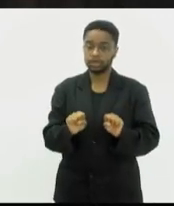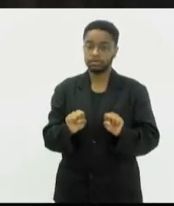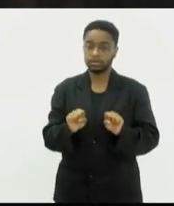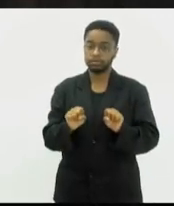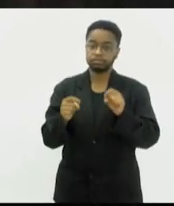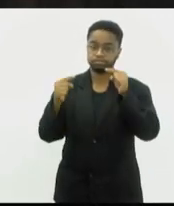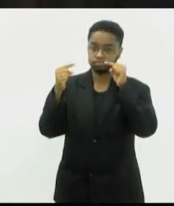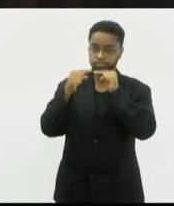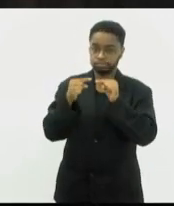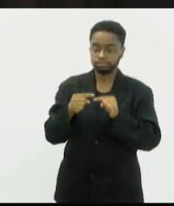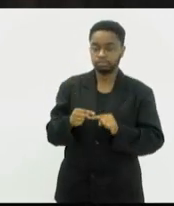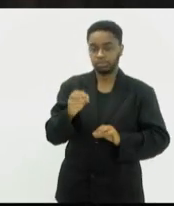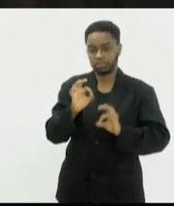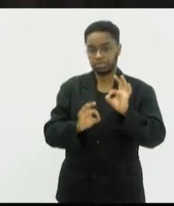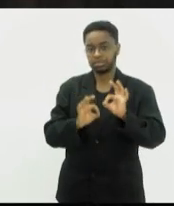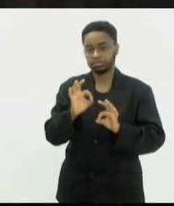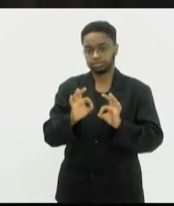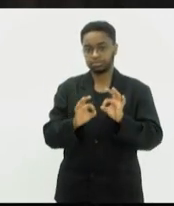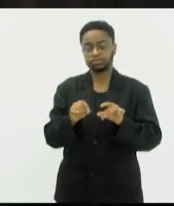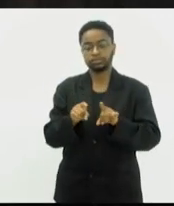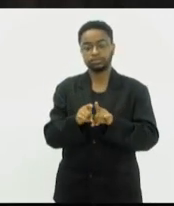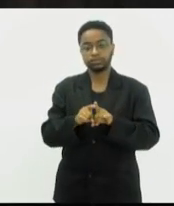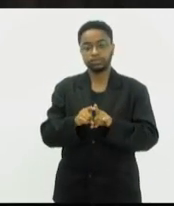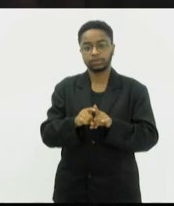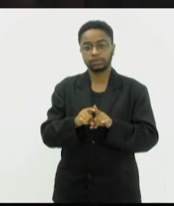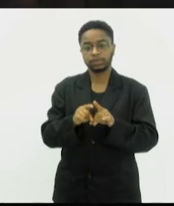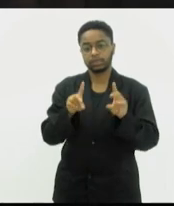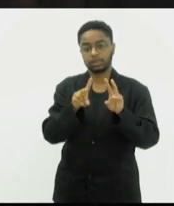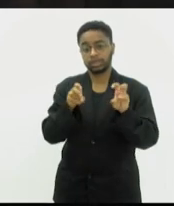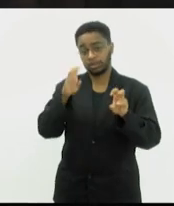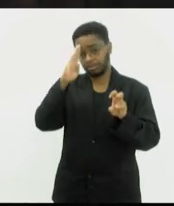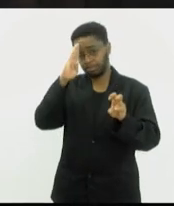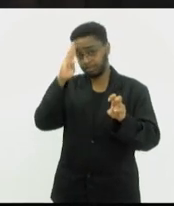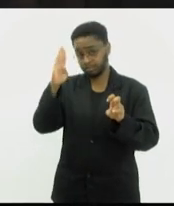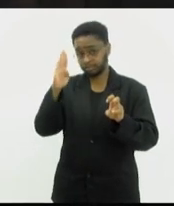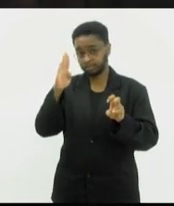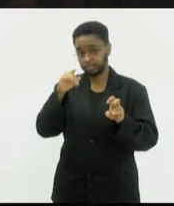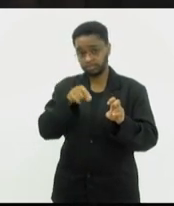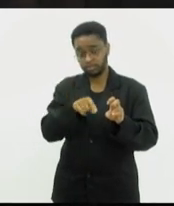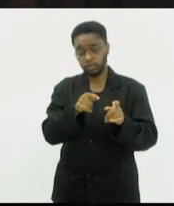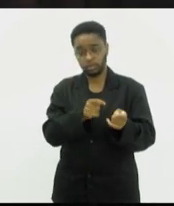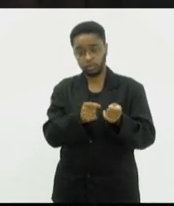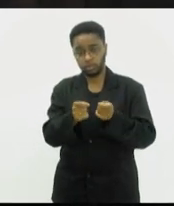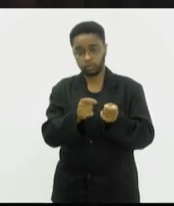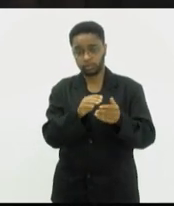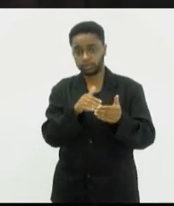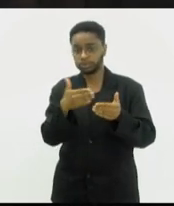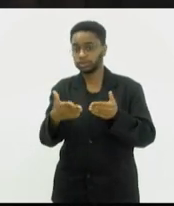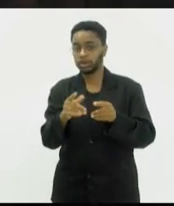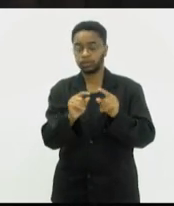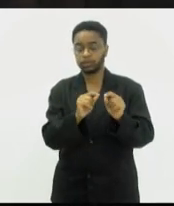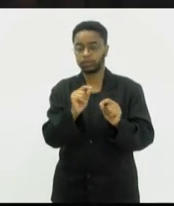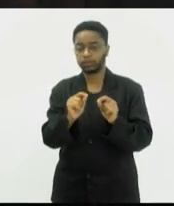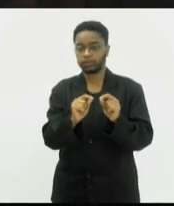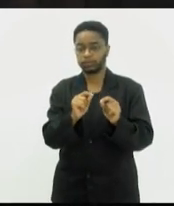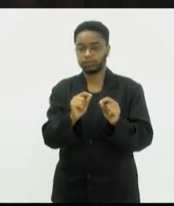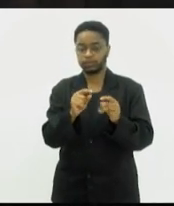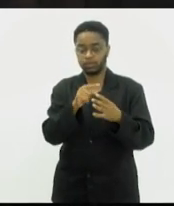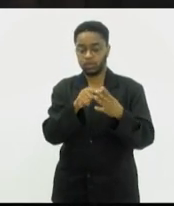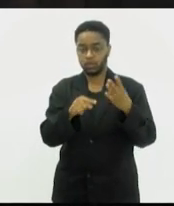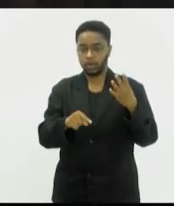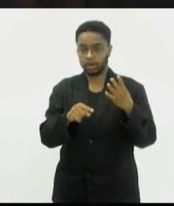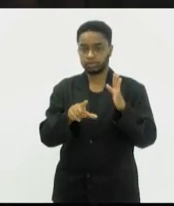engendrado. E o elemento central desse controle externo são as quatro